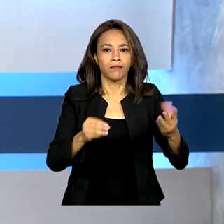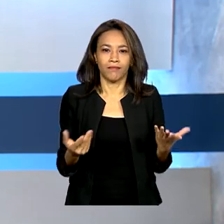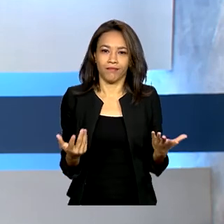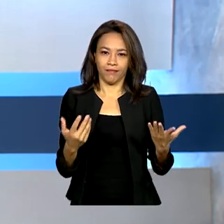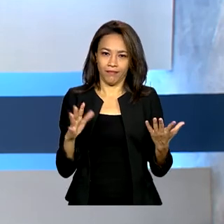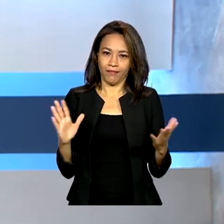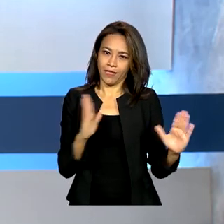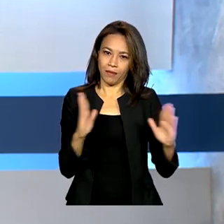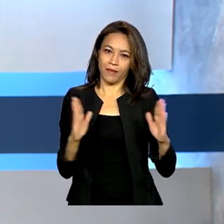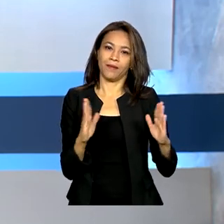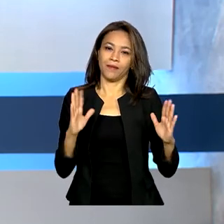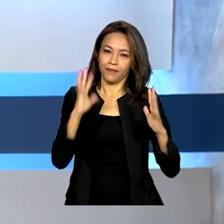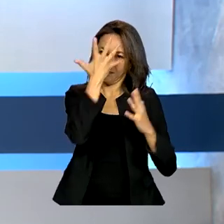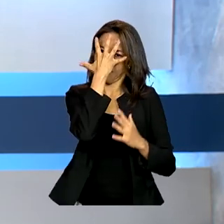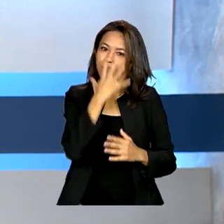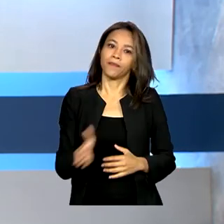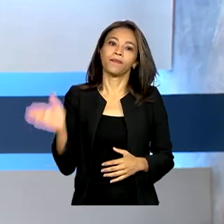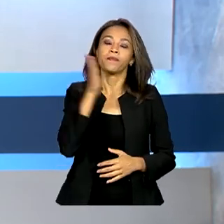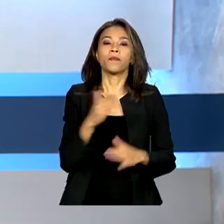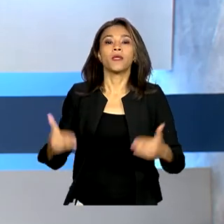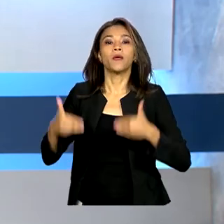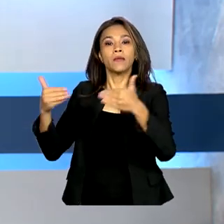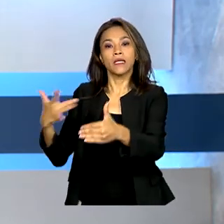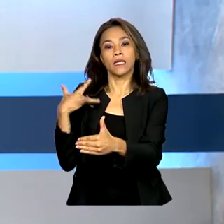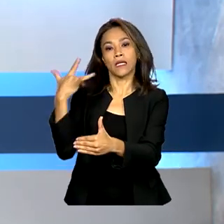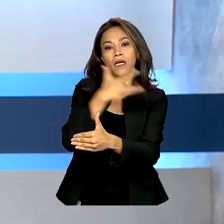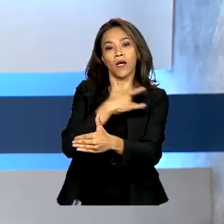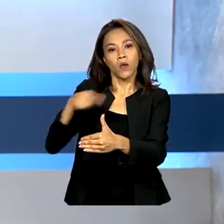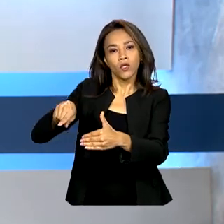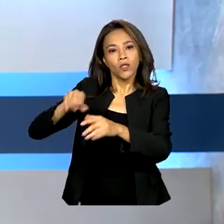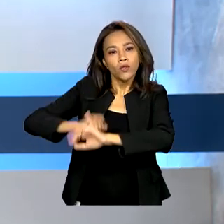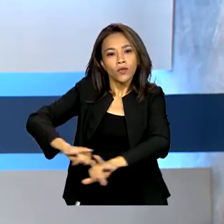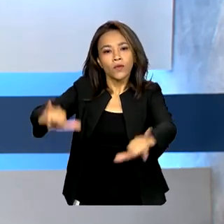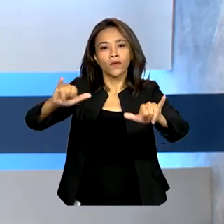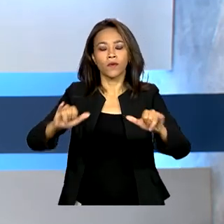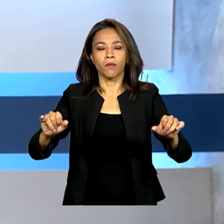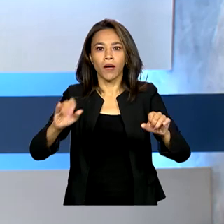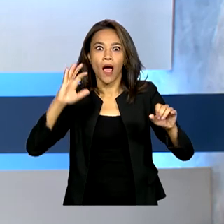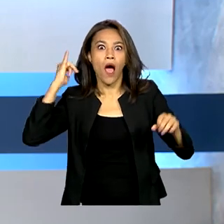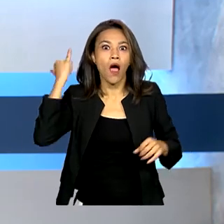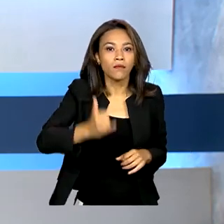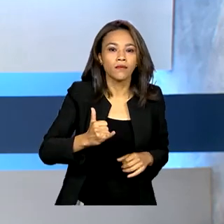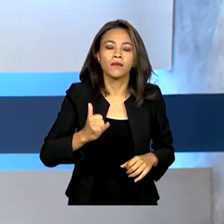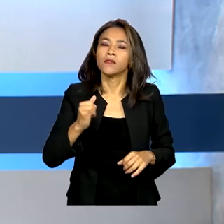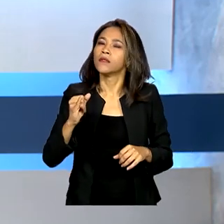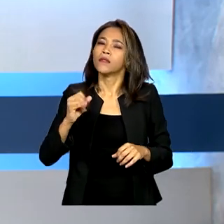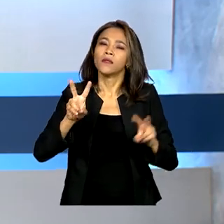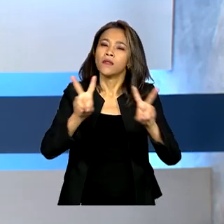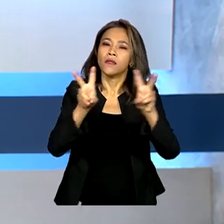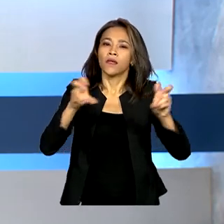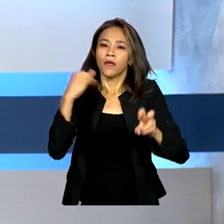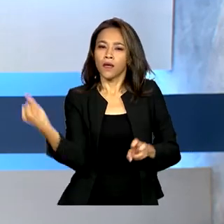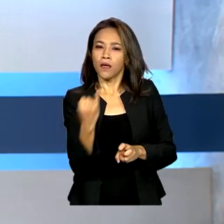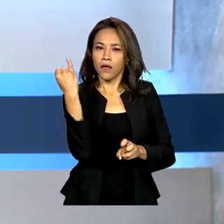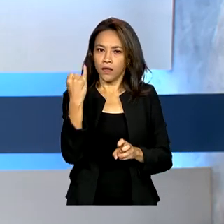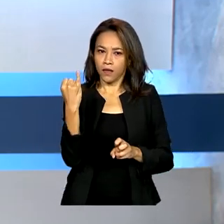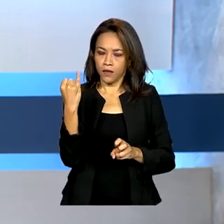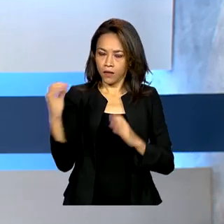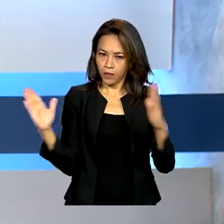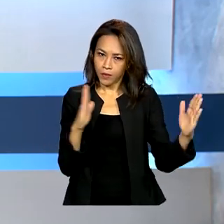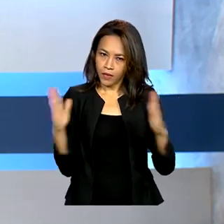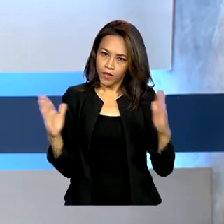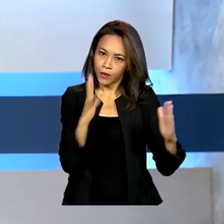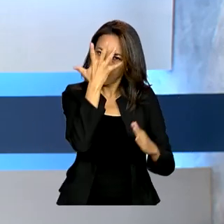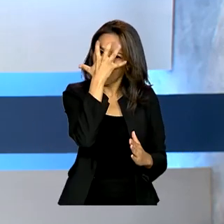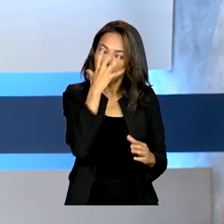E o Ministério da Saúde lançou uma campanha para alertar sobre a importância da prevenção durante o carnaval